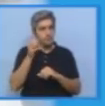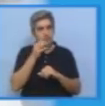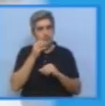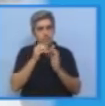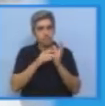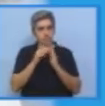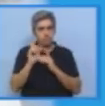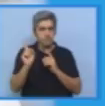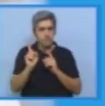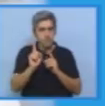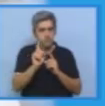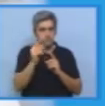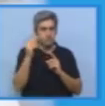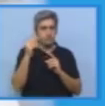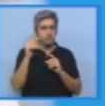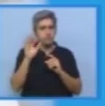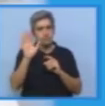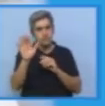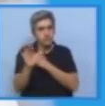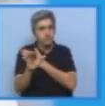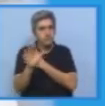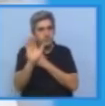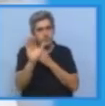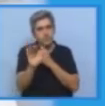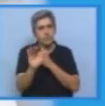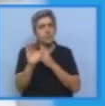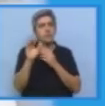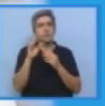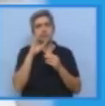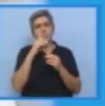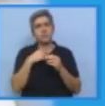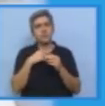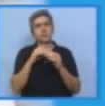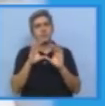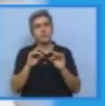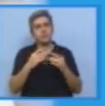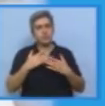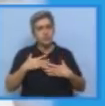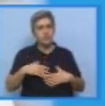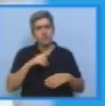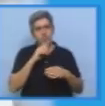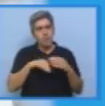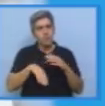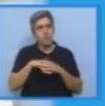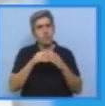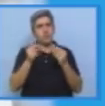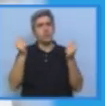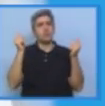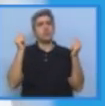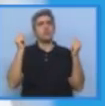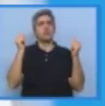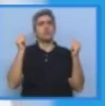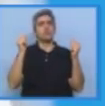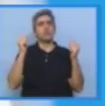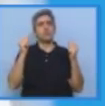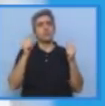entre a multidão e tocou-lhe por detrás do manto, dizendo consigo: "Se eu ao menos tocar nas suas vestes, ficarei curada."